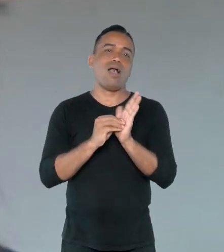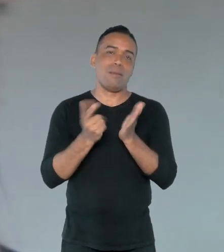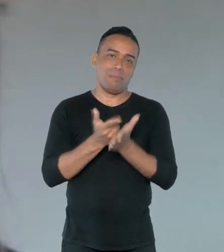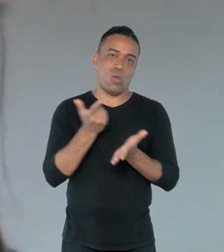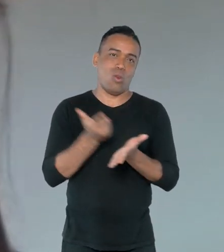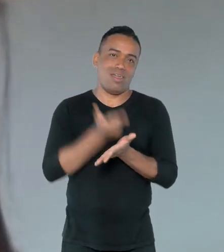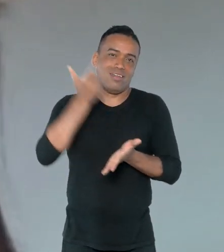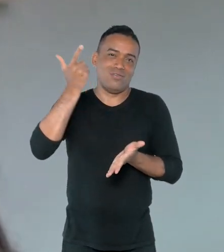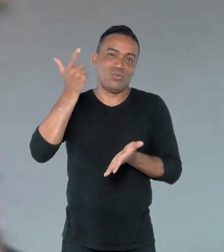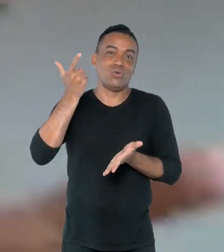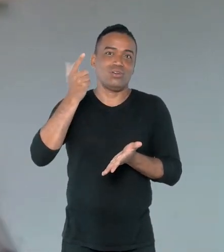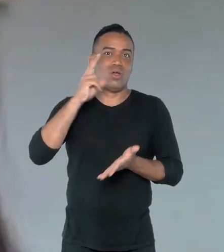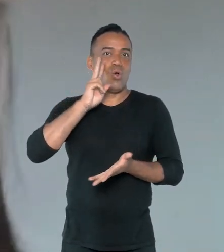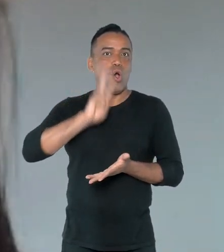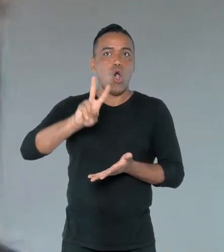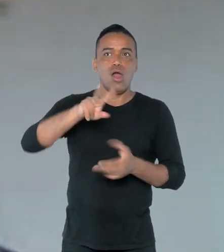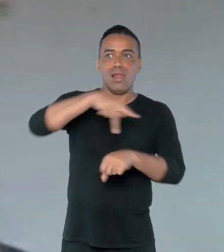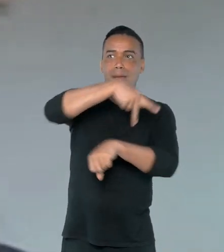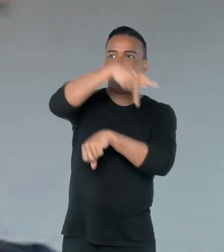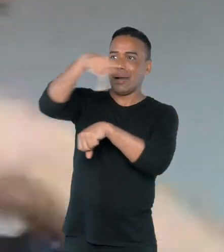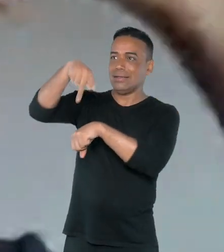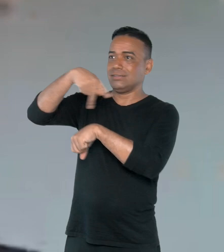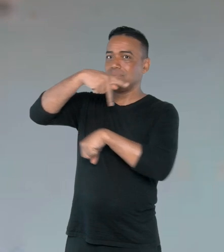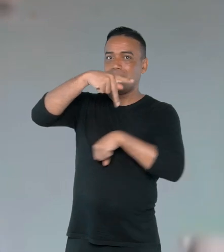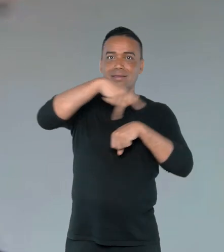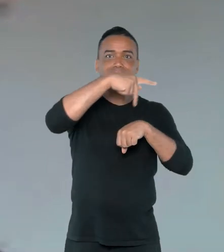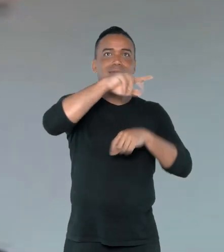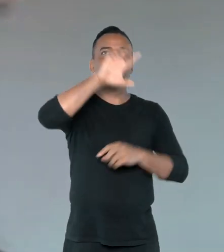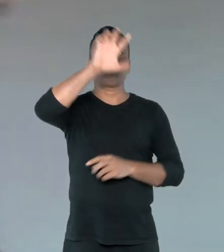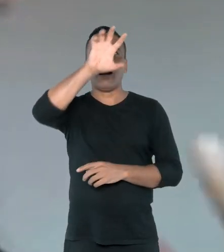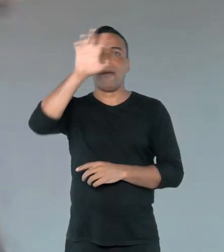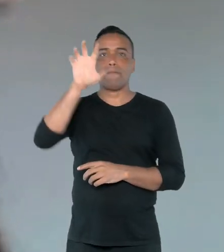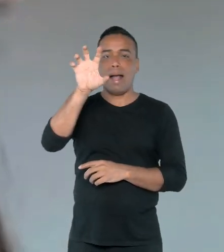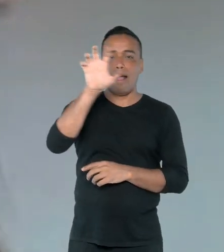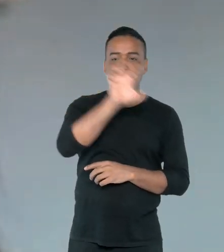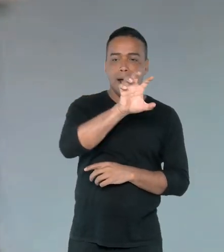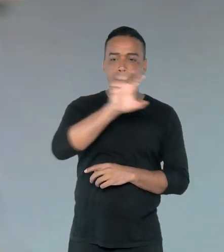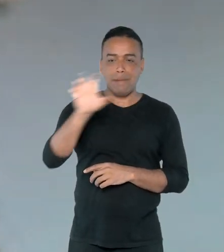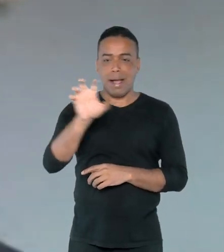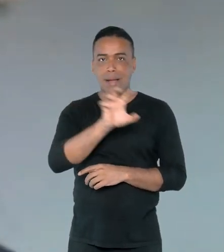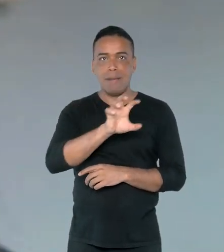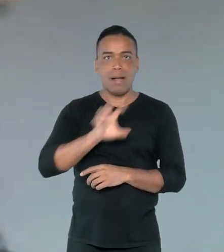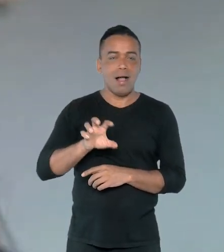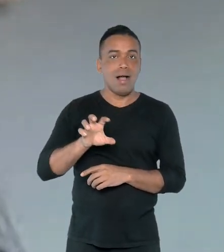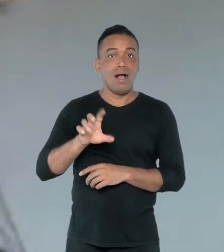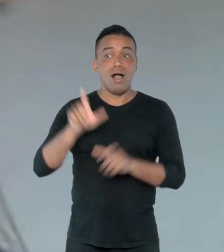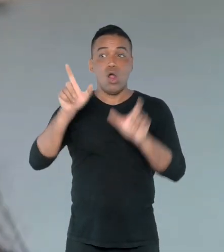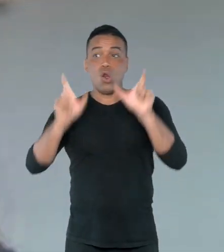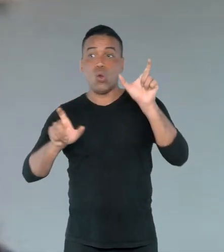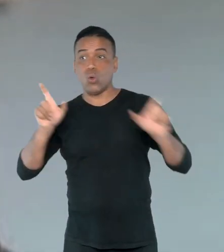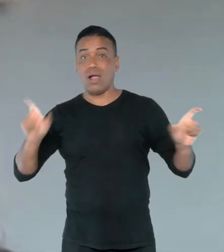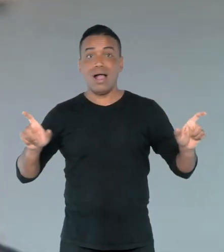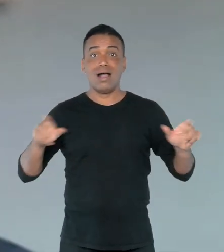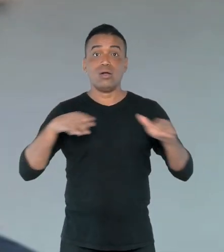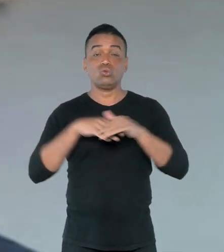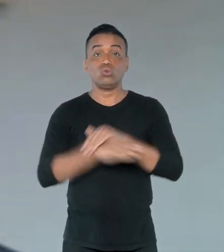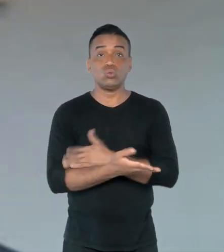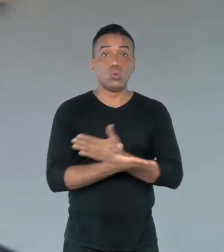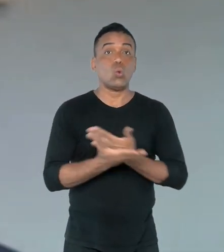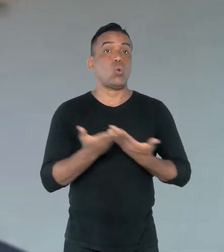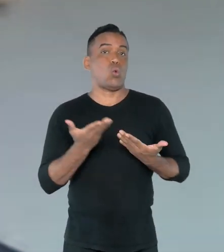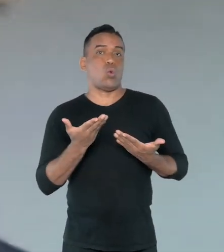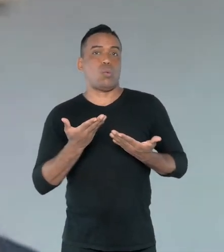a gente olha para os países, para as regiões, para a forma como as pessoas se expressam, como elas se vestem, o que